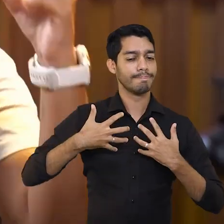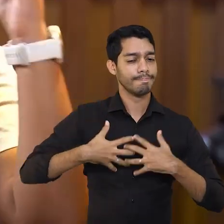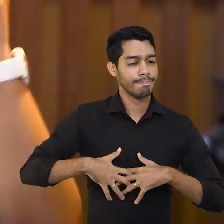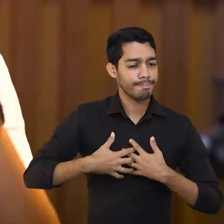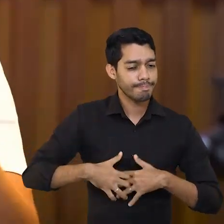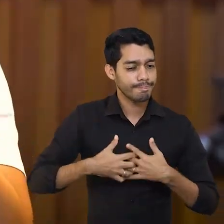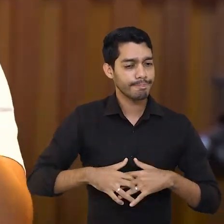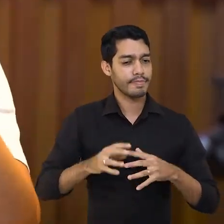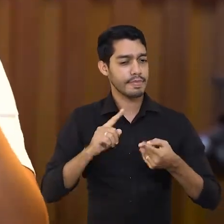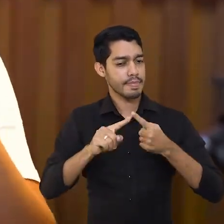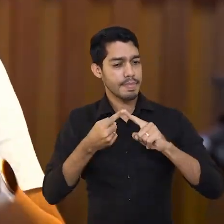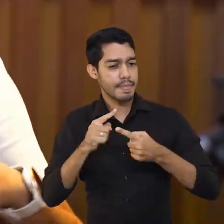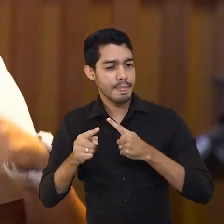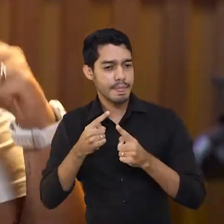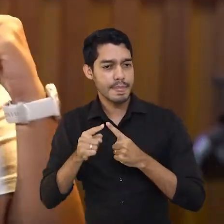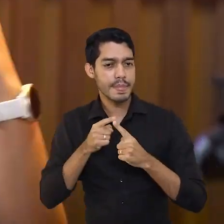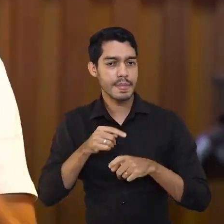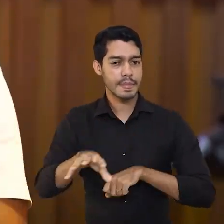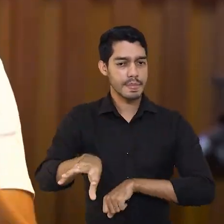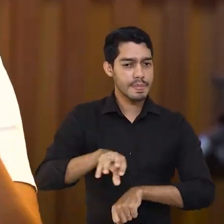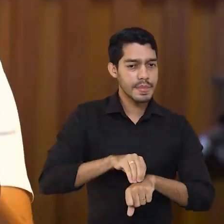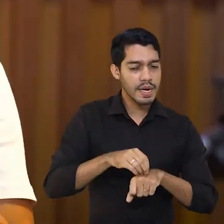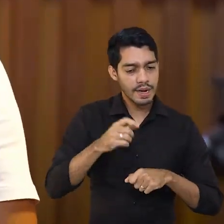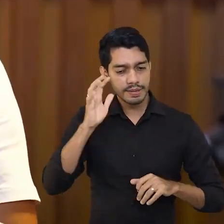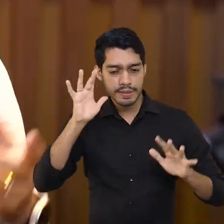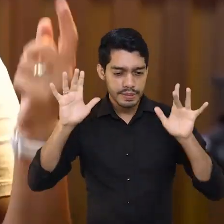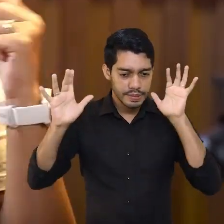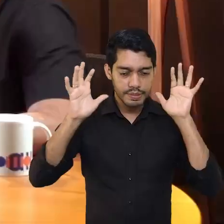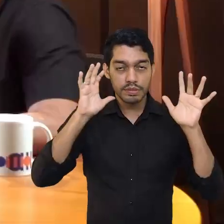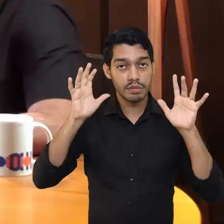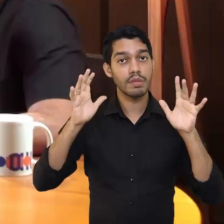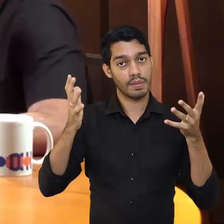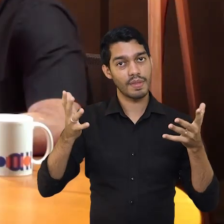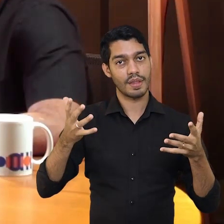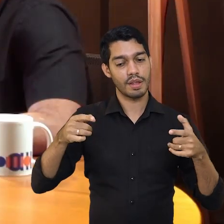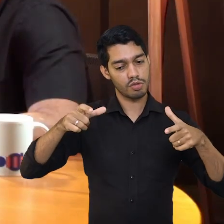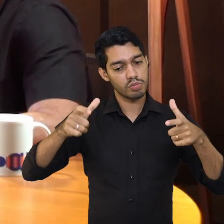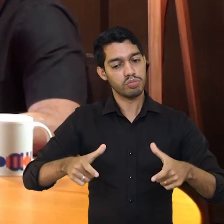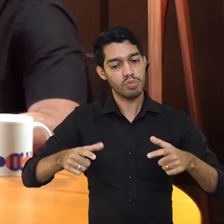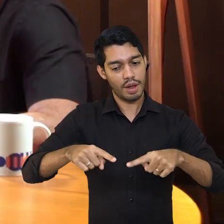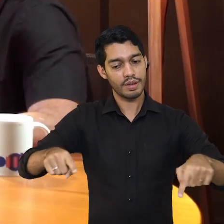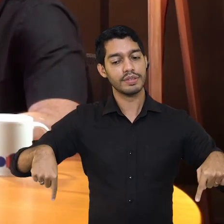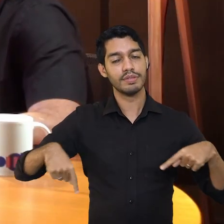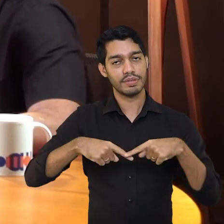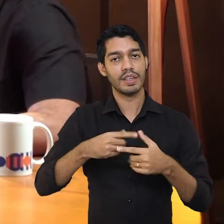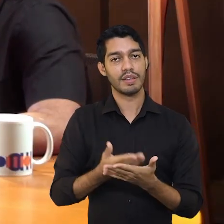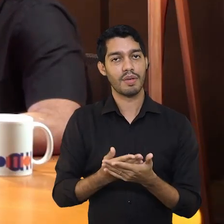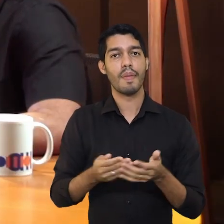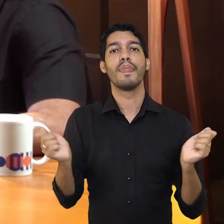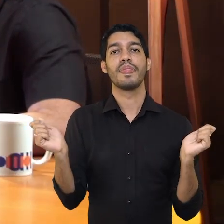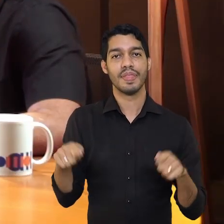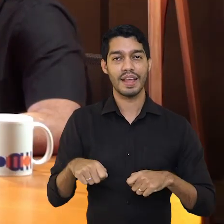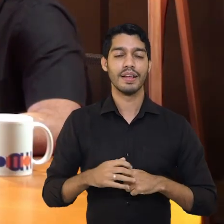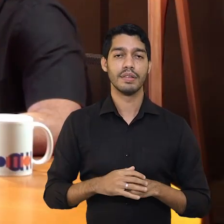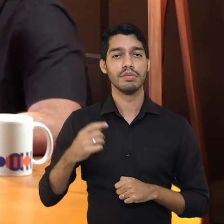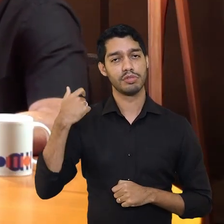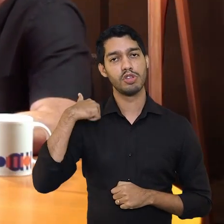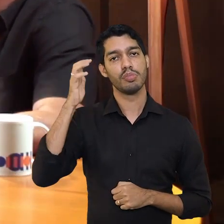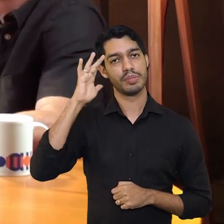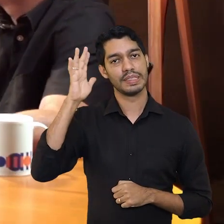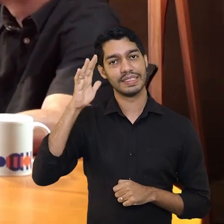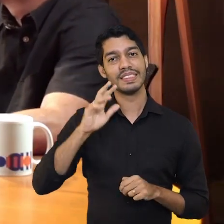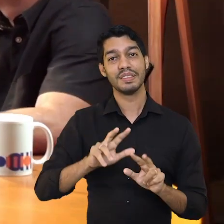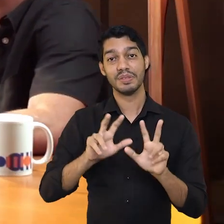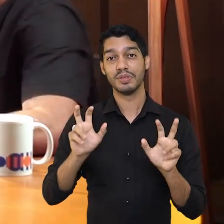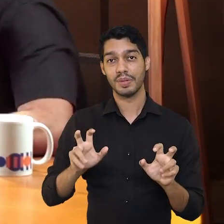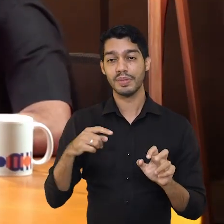criticamente, para deglutir alguns temas, para criar um pensamento crítico, isso sim é um espaço que a sala de aula ainda pode ser. Então, eu tento pensar muito